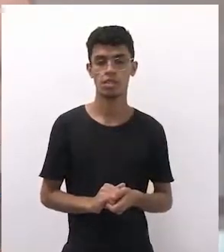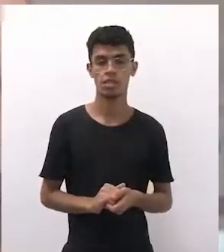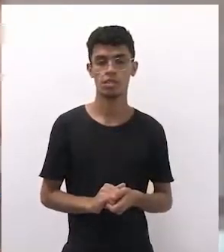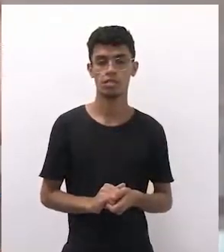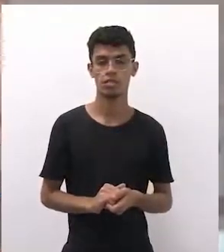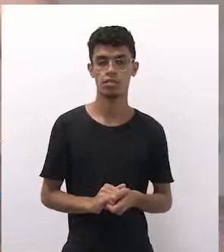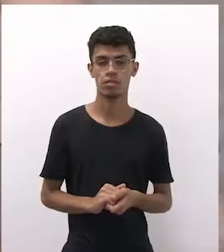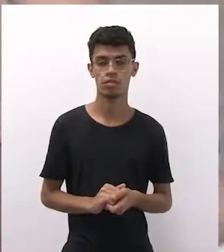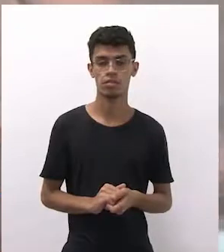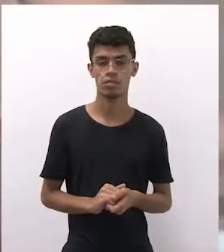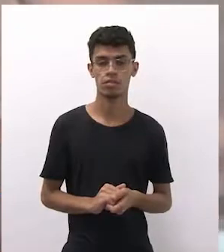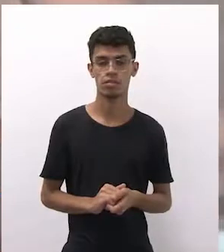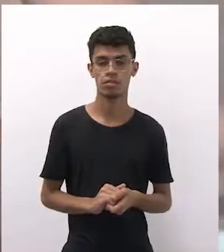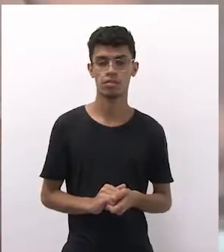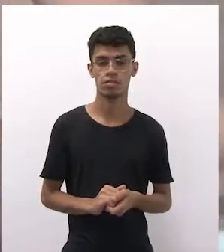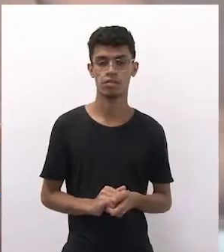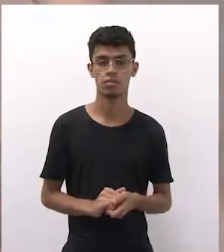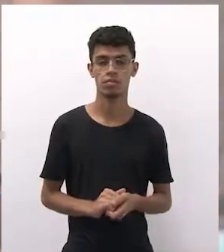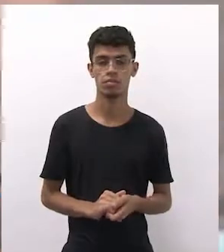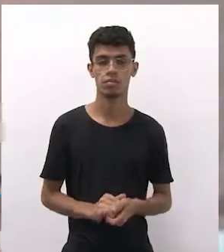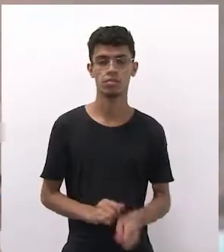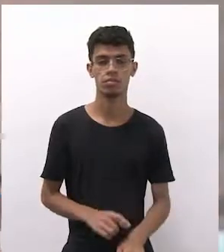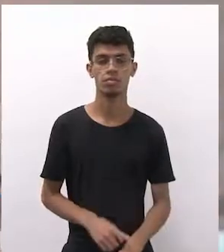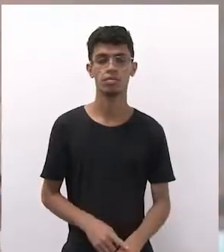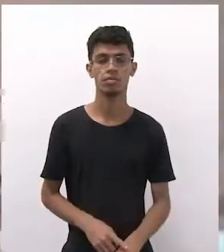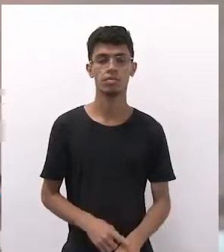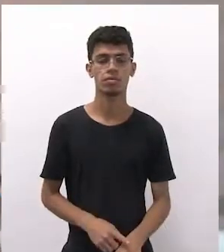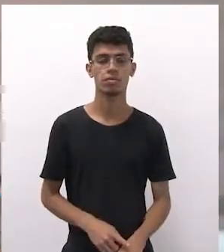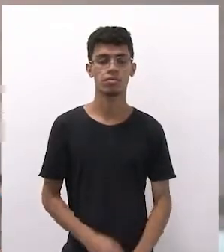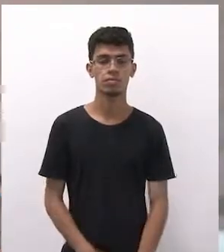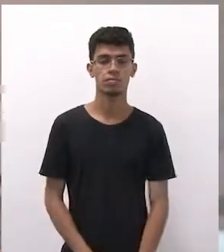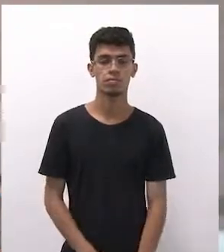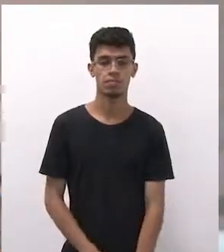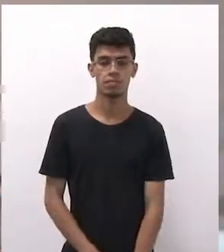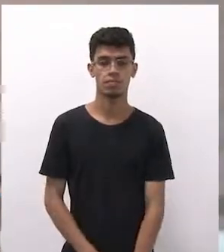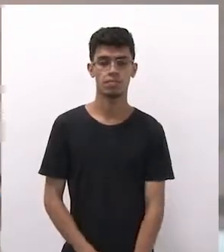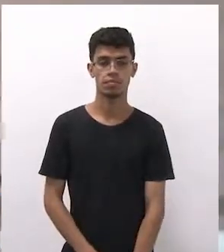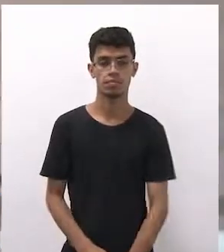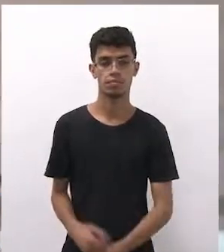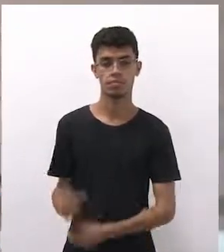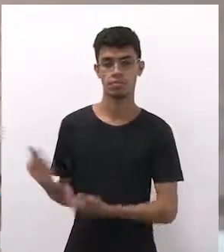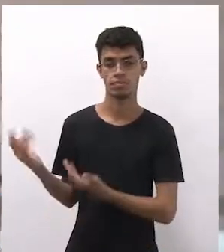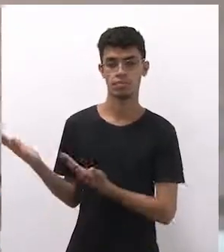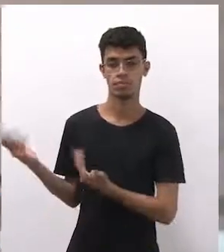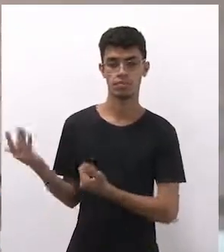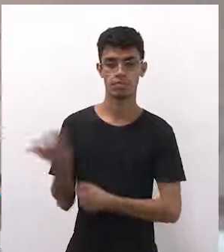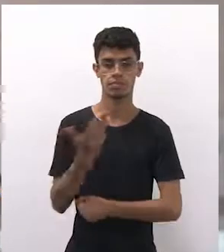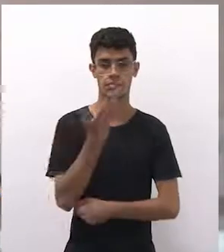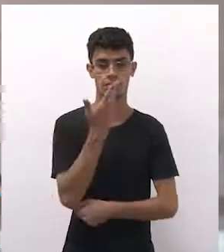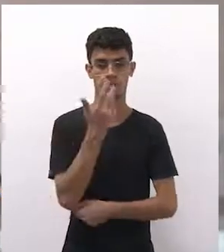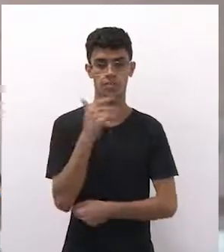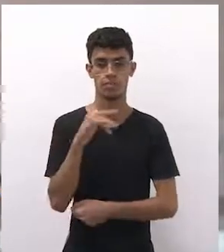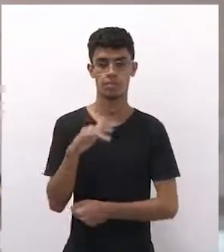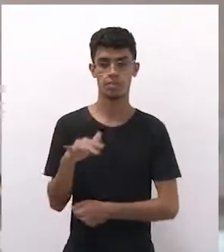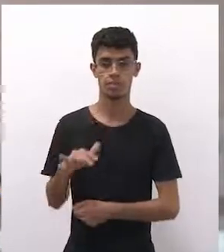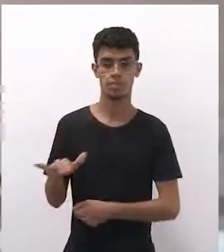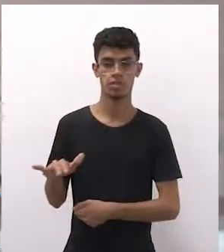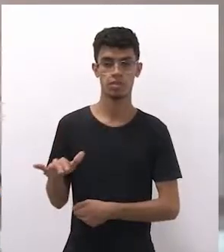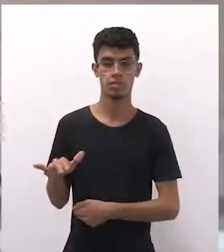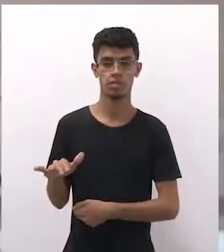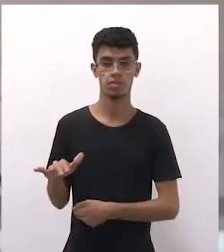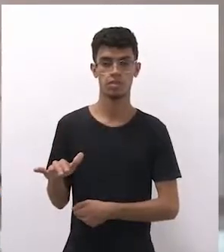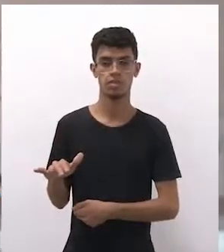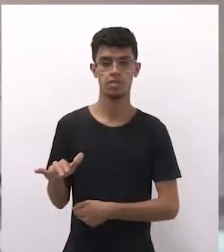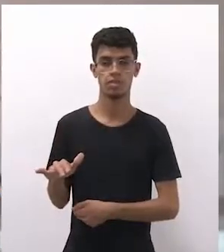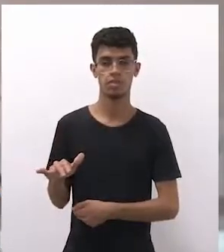referi para vocês, quem é exposto a esse trabalho infantil muito cedo, acaba justamente tendo